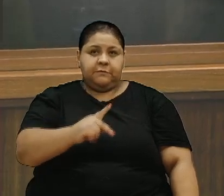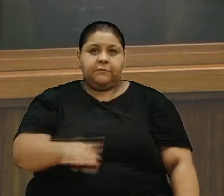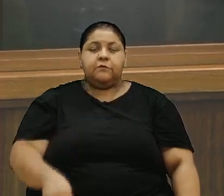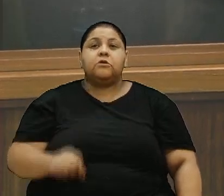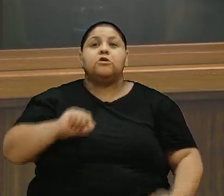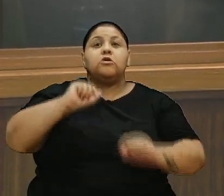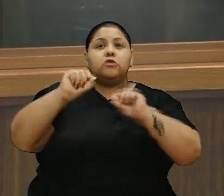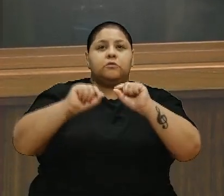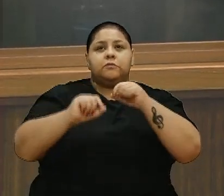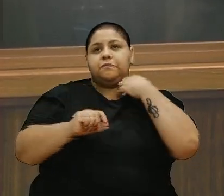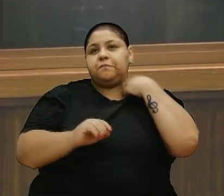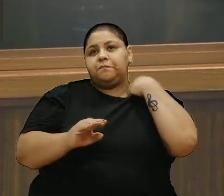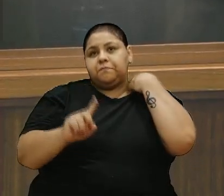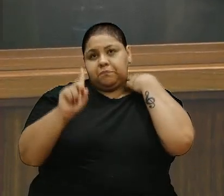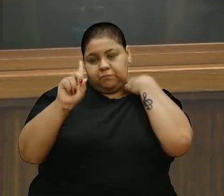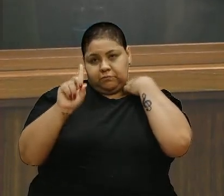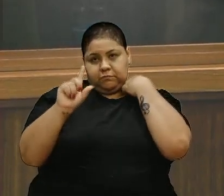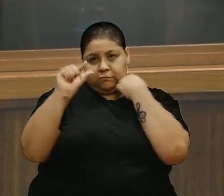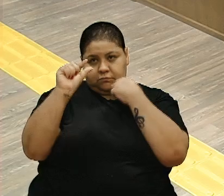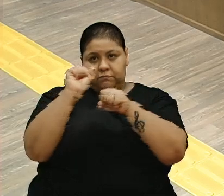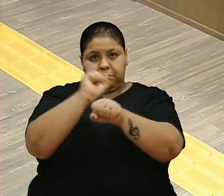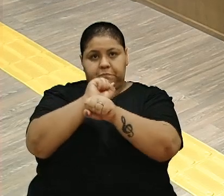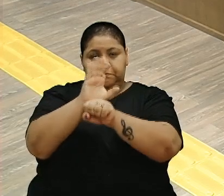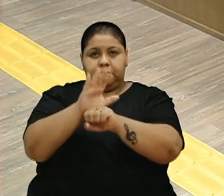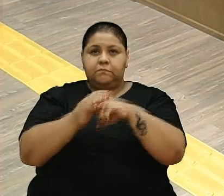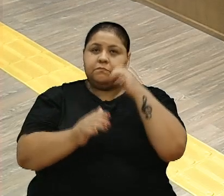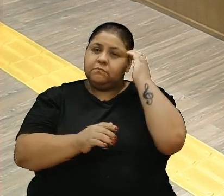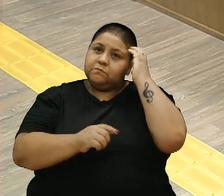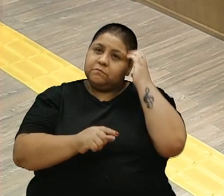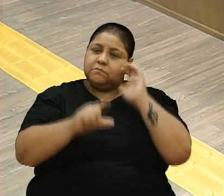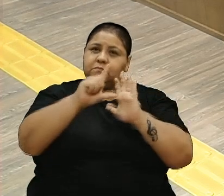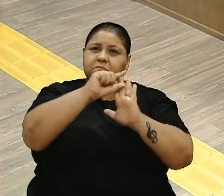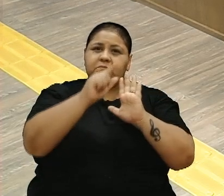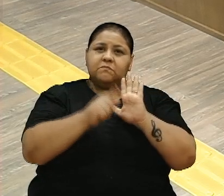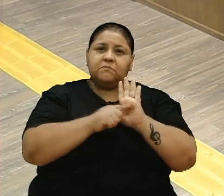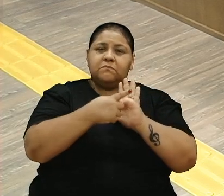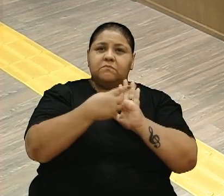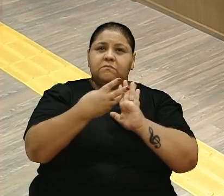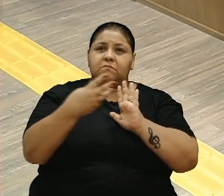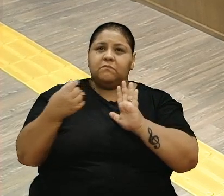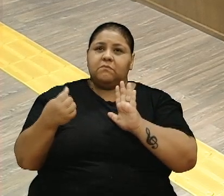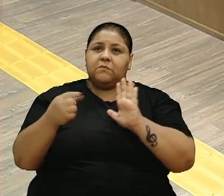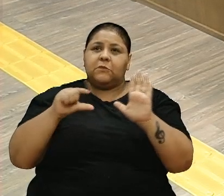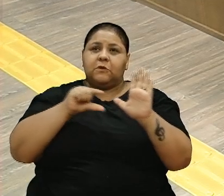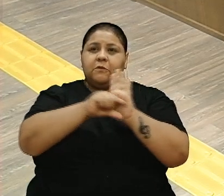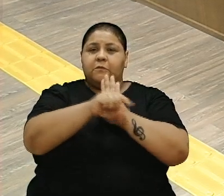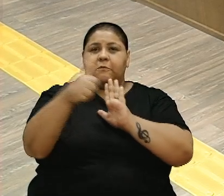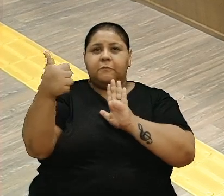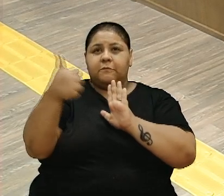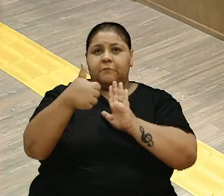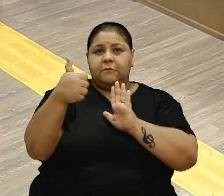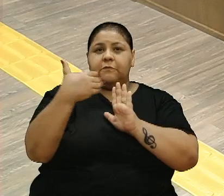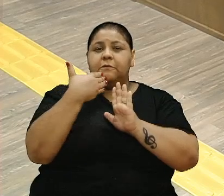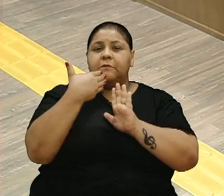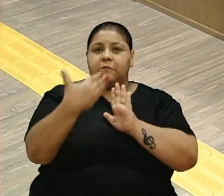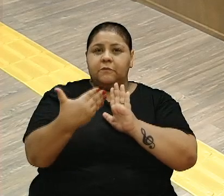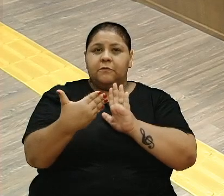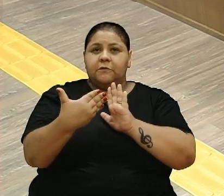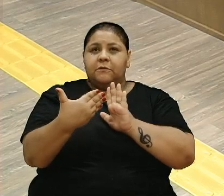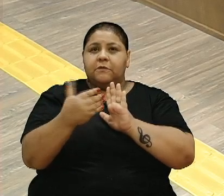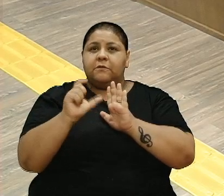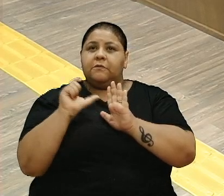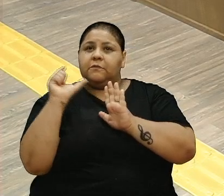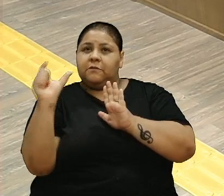O que o presidente... Um minuto, vereadora Rose. Artigo 136, parágrafo 1º. Eu estou solicitando a supressão da